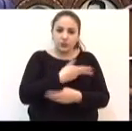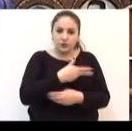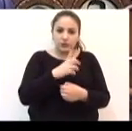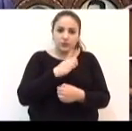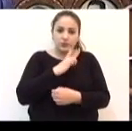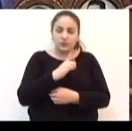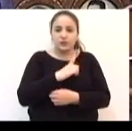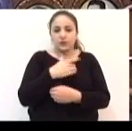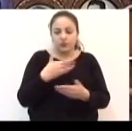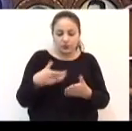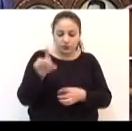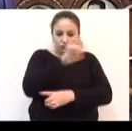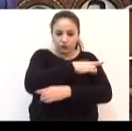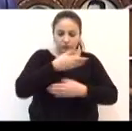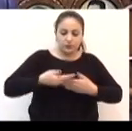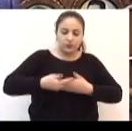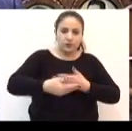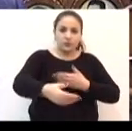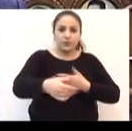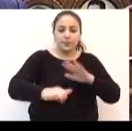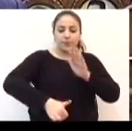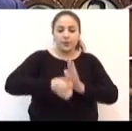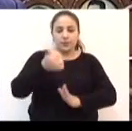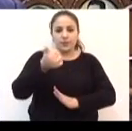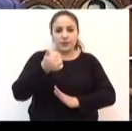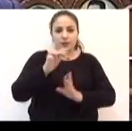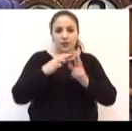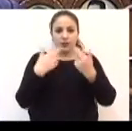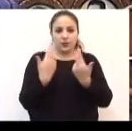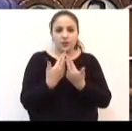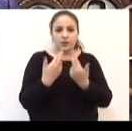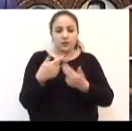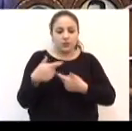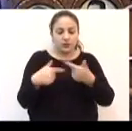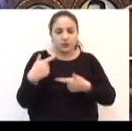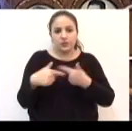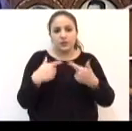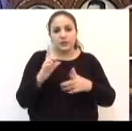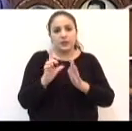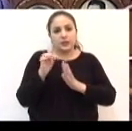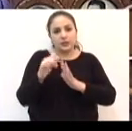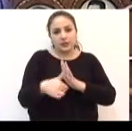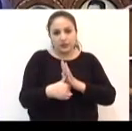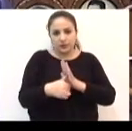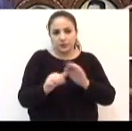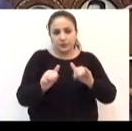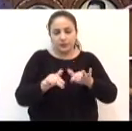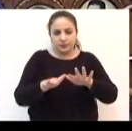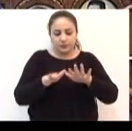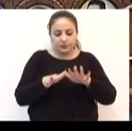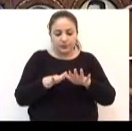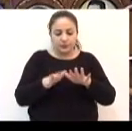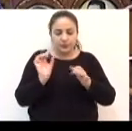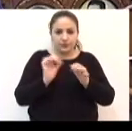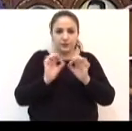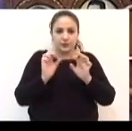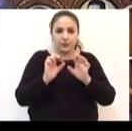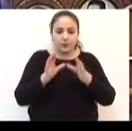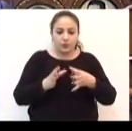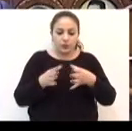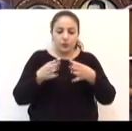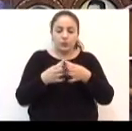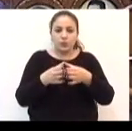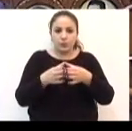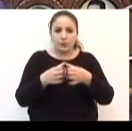nos próximos dias, marcar uma primeira reunião, e aí vamos estar trabalhando, e depois do pleito municipal, então reunimos o grande grupo de novo,